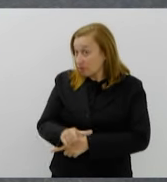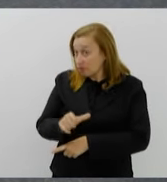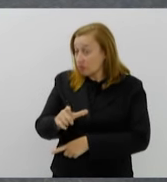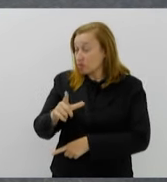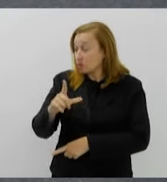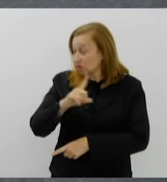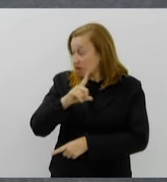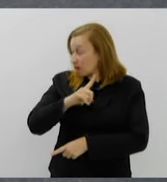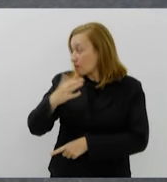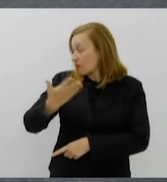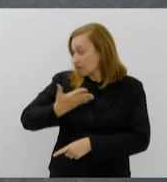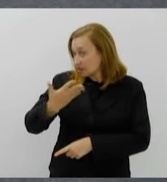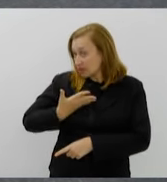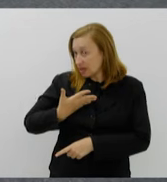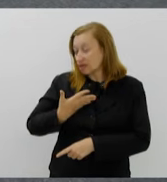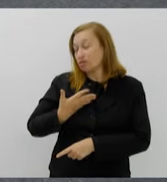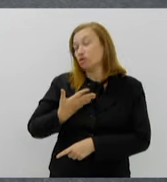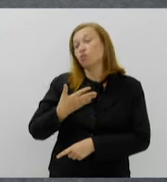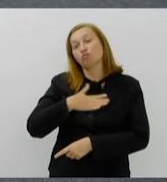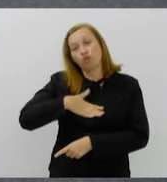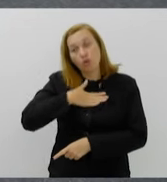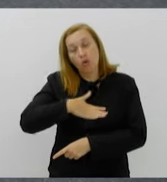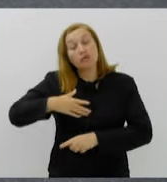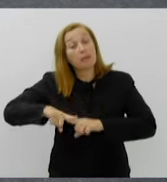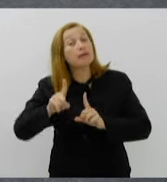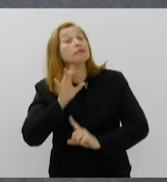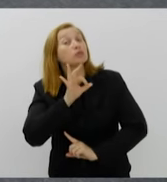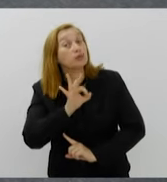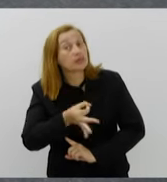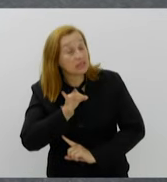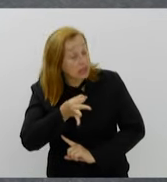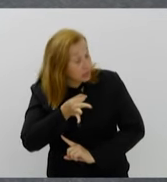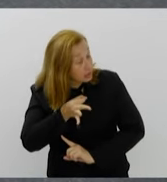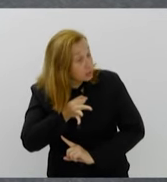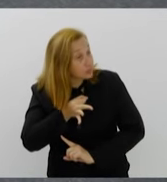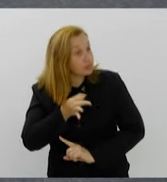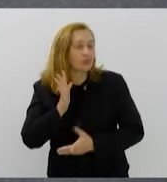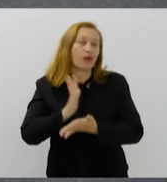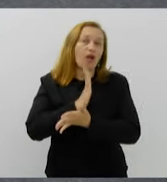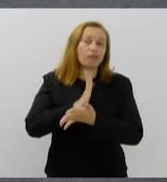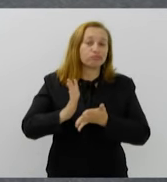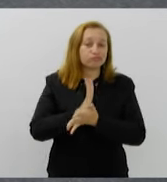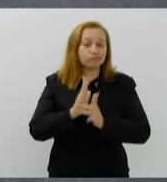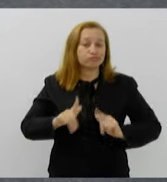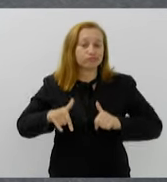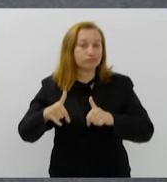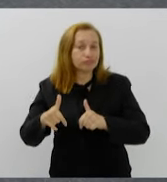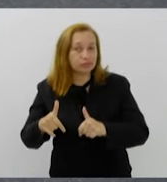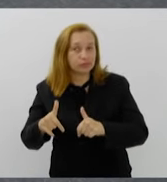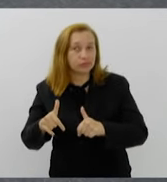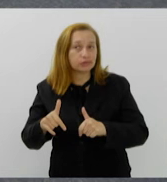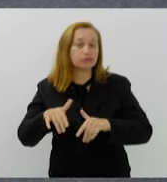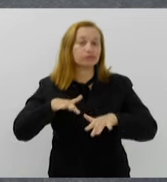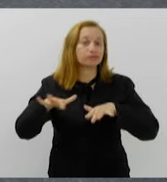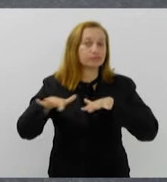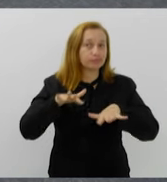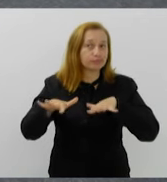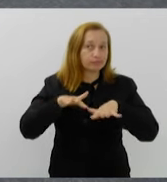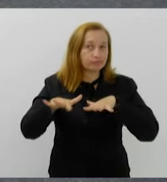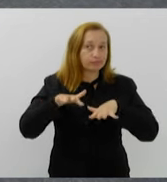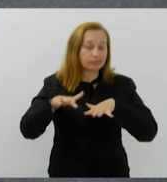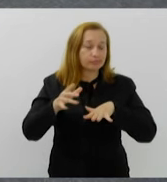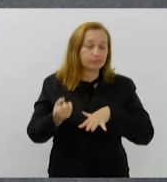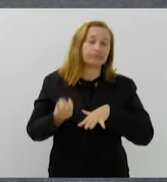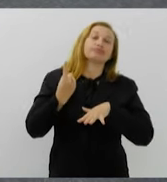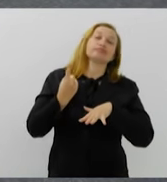amizade de quem eu gosto mas é lógico que certas atitudes que certos movimentos causam